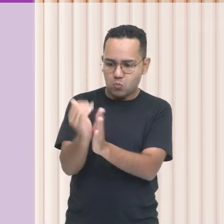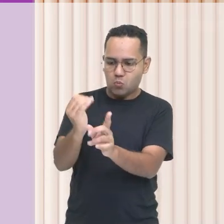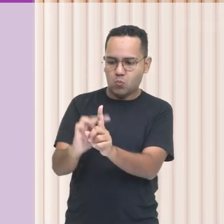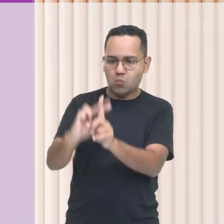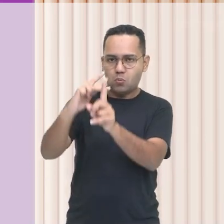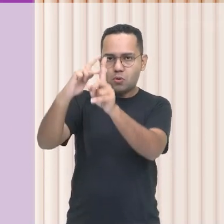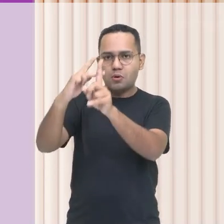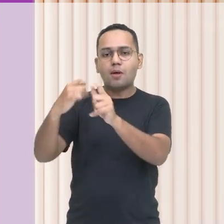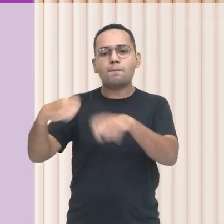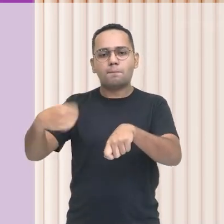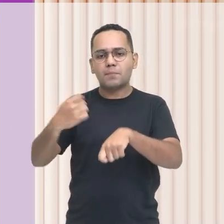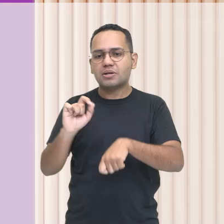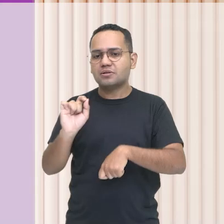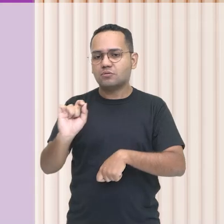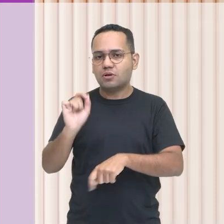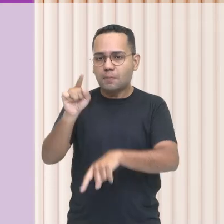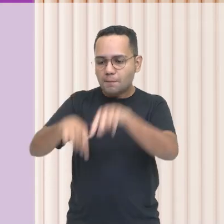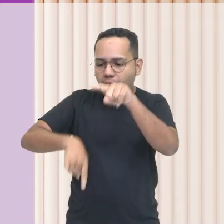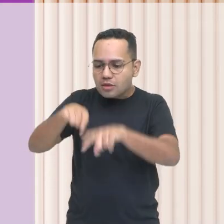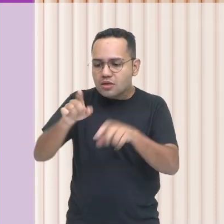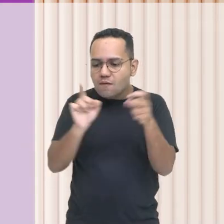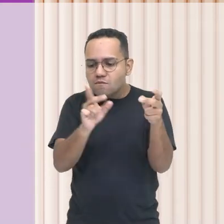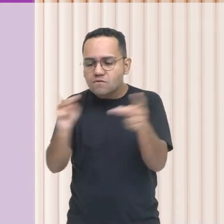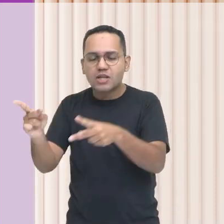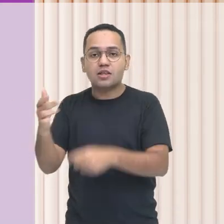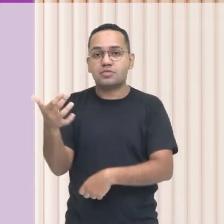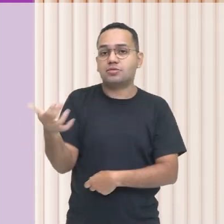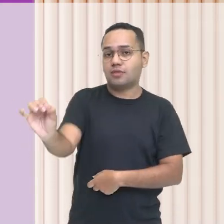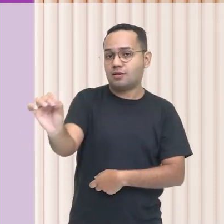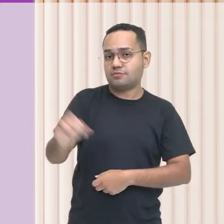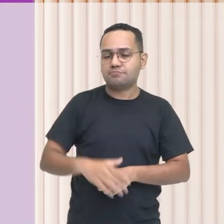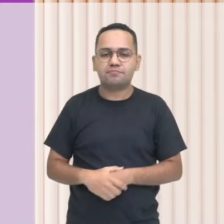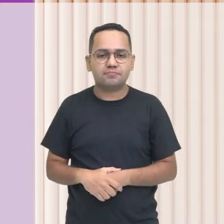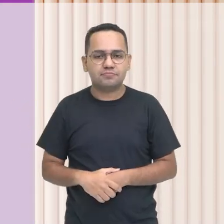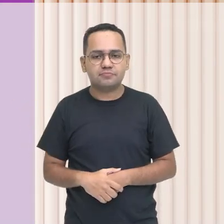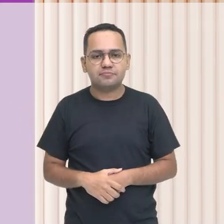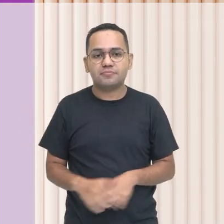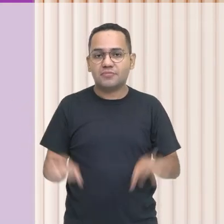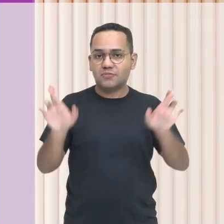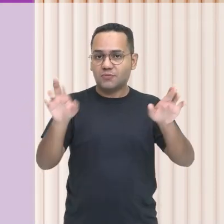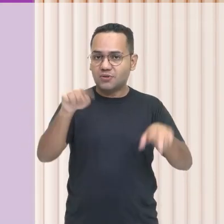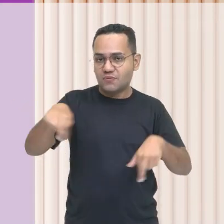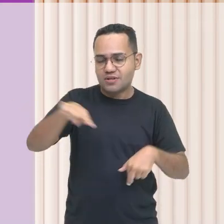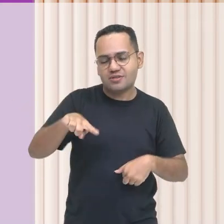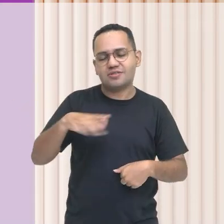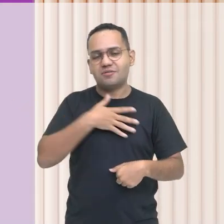vender 10 peças de artesanato. Certo, pessoal? Espero que você tenha gostado da